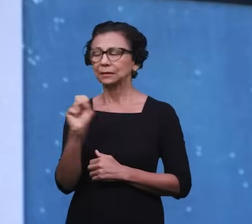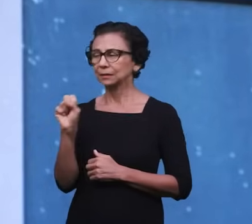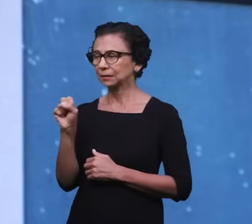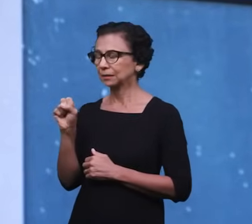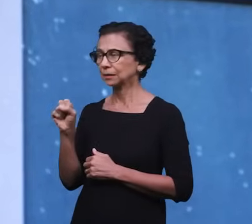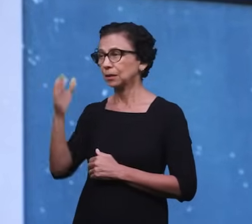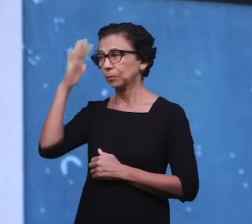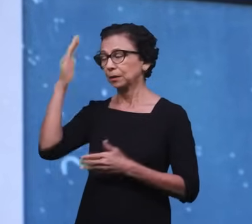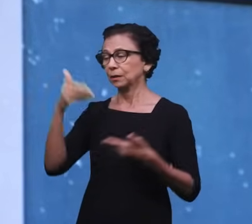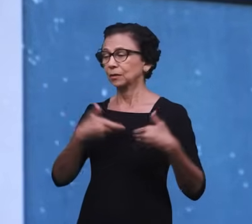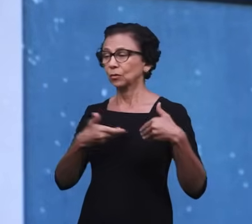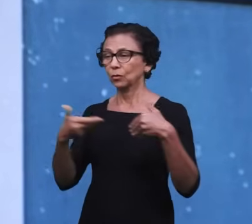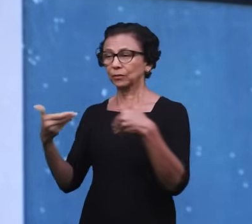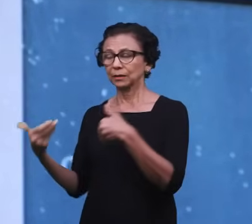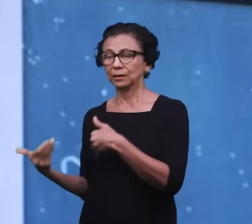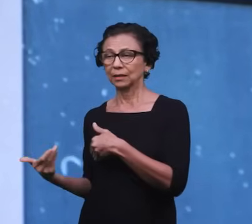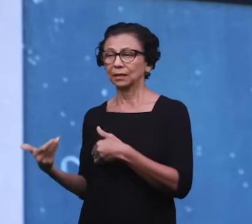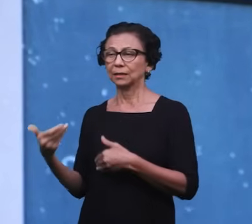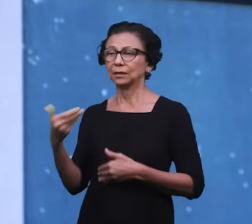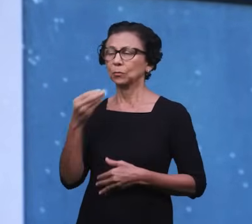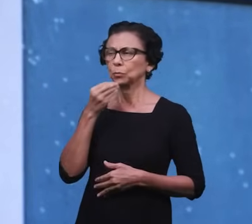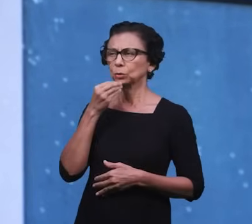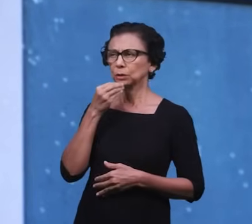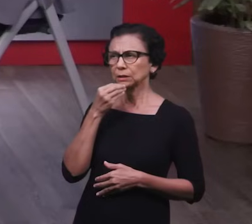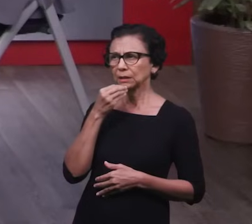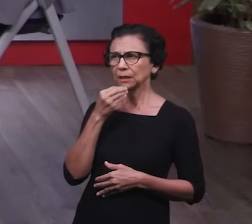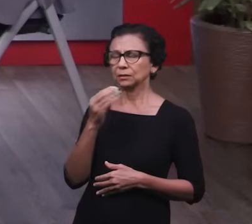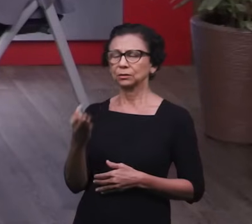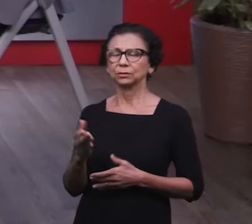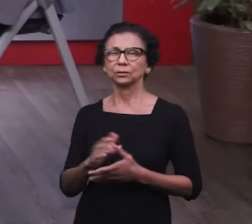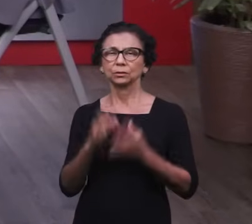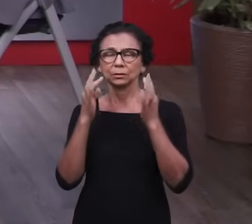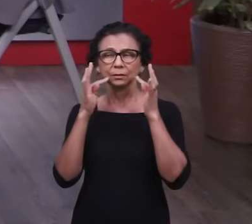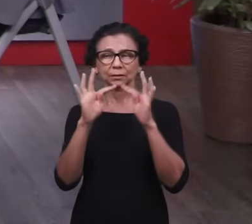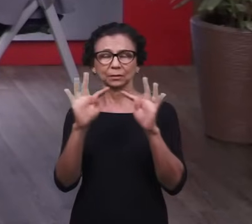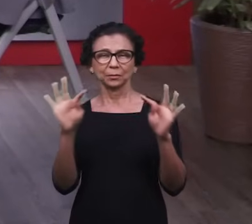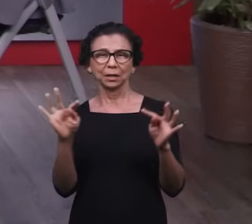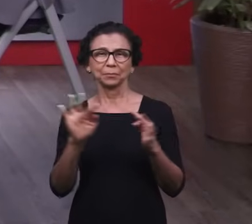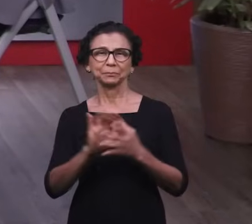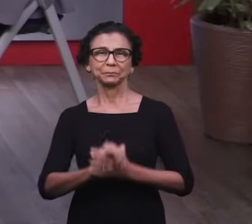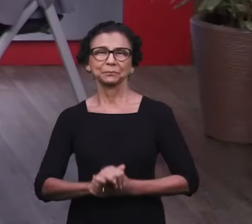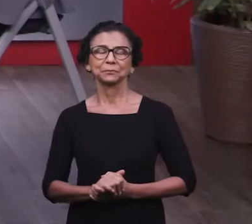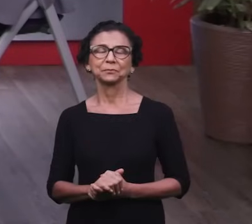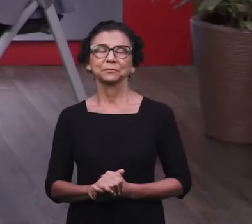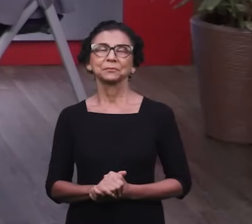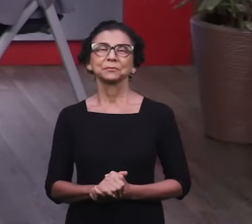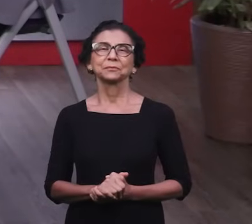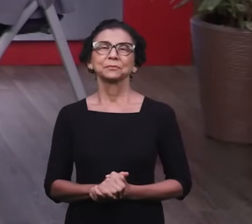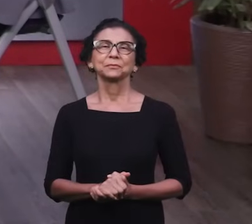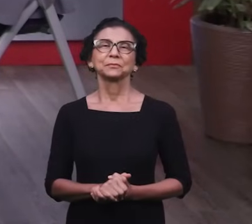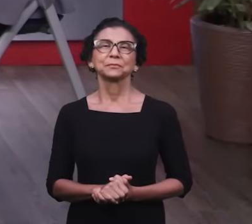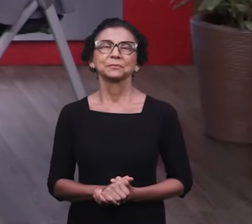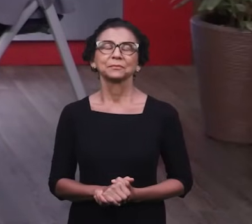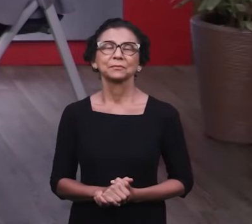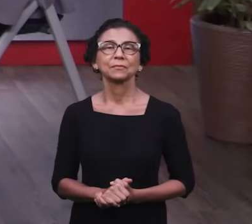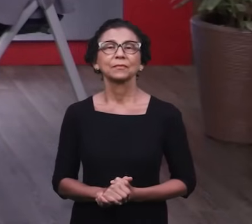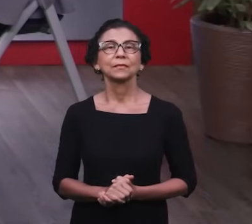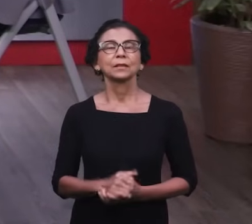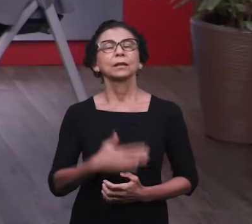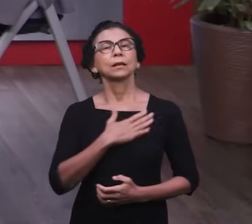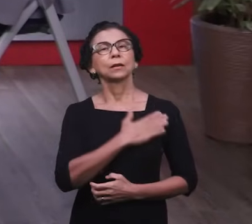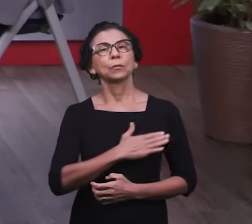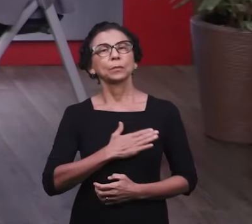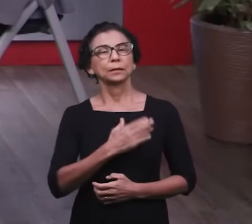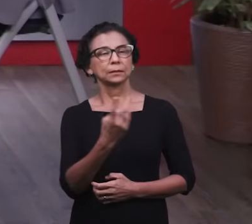pela oportunidade de estar falando aqui como mãe. Glória a Deus. Uma grande bênção para nós e grande satisfação também tê-la